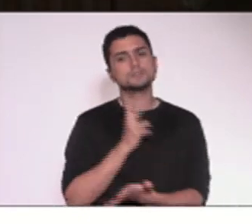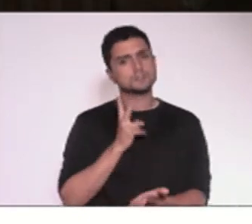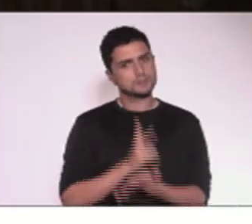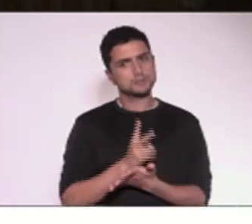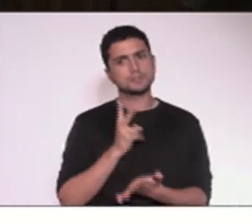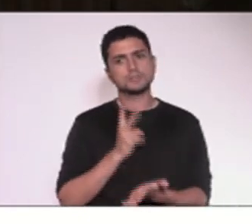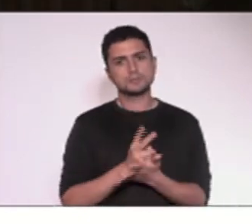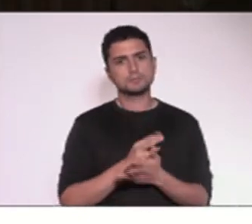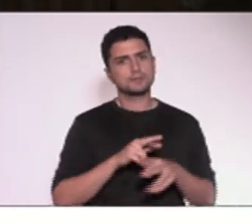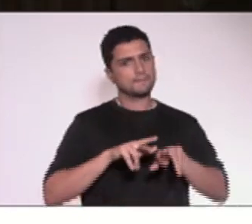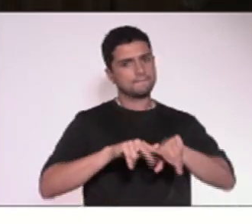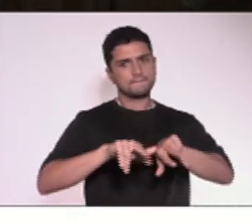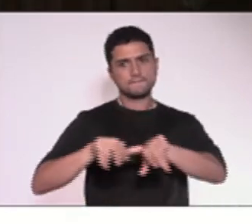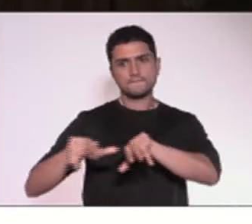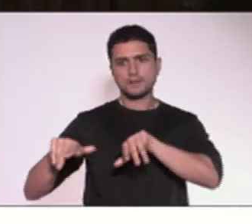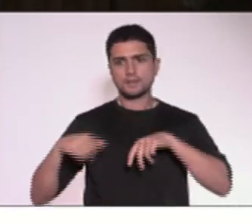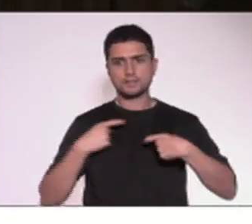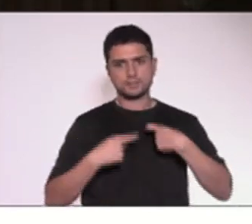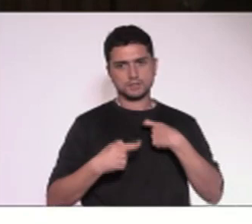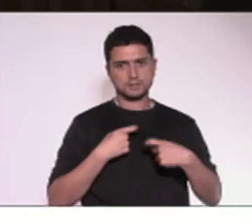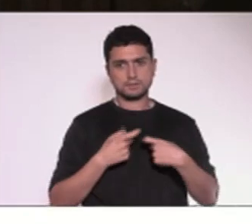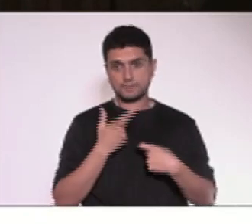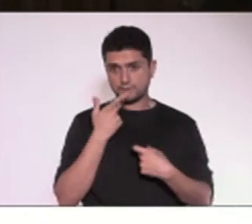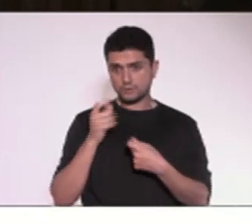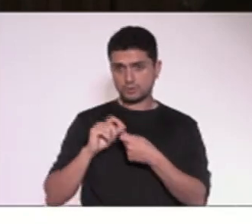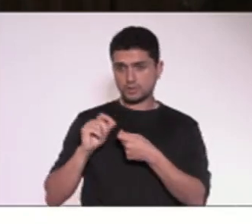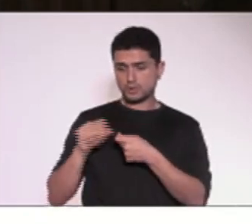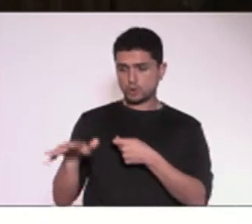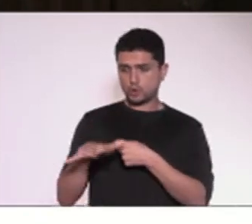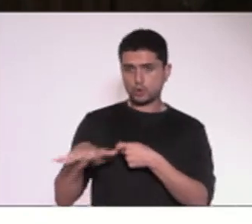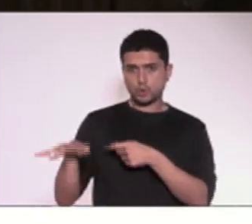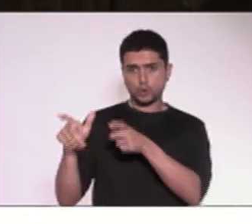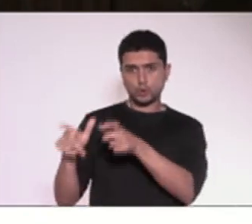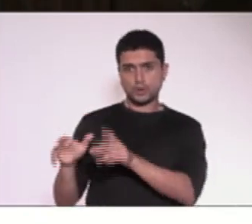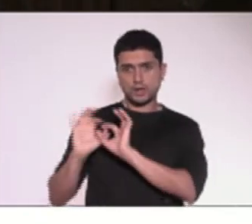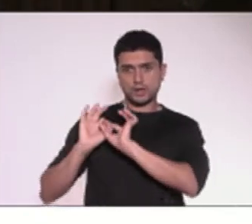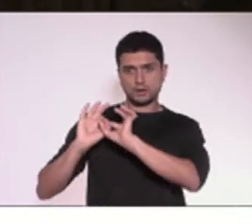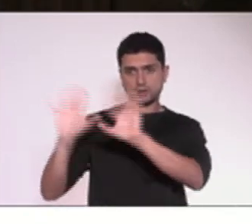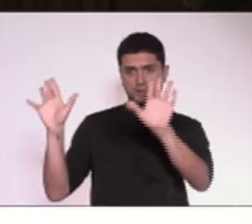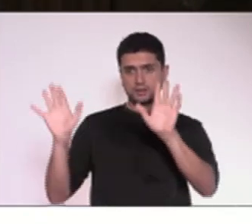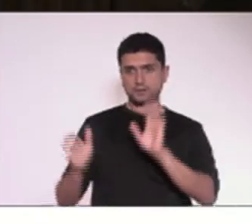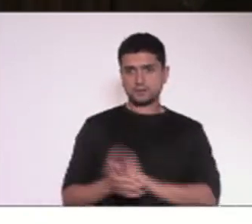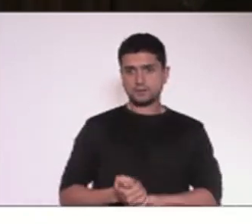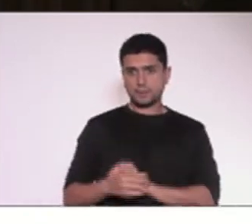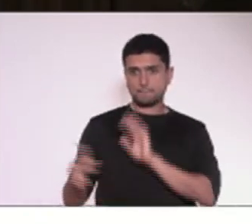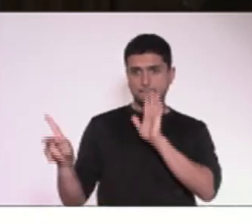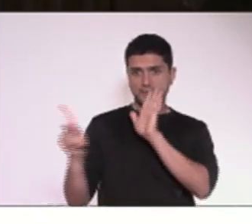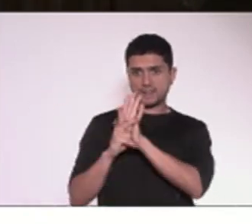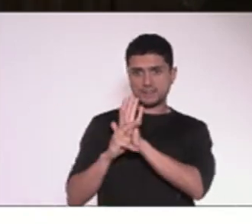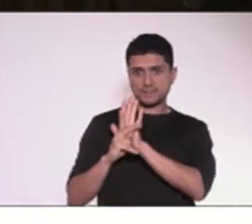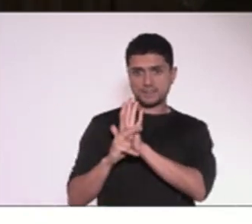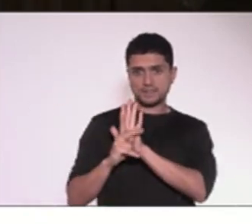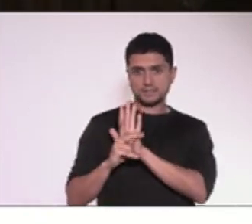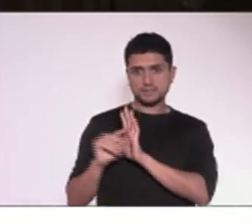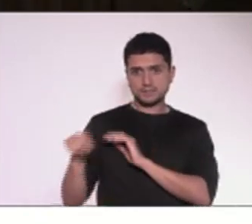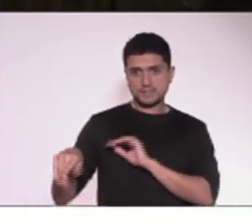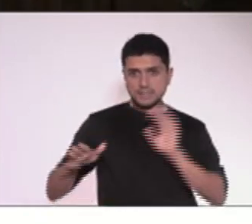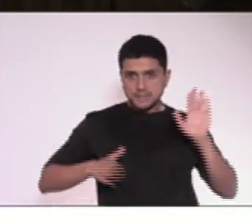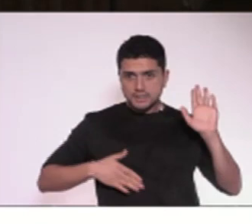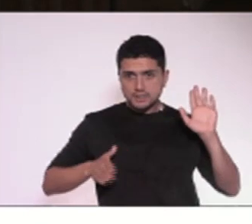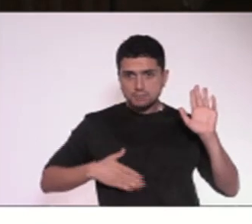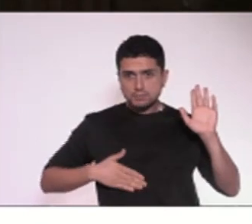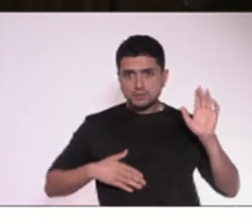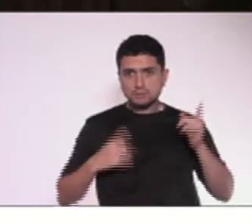criminoso? Para que esses narcos terroristas façam valer as suas normas